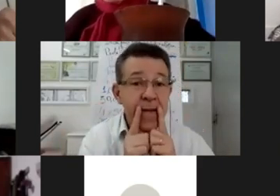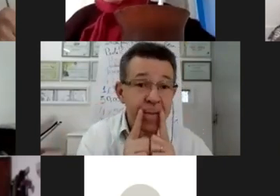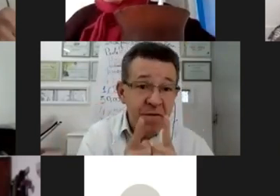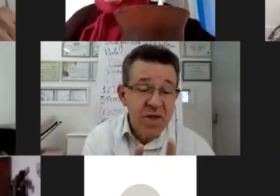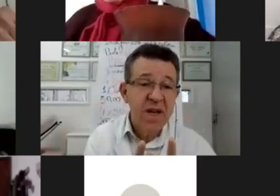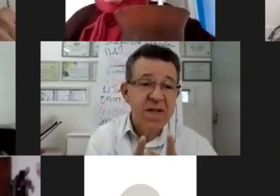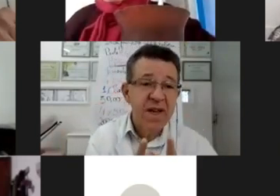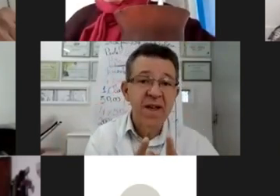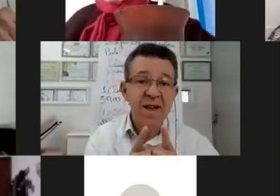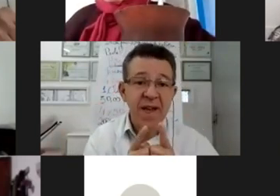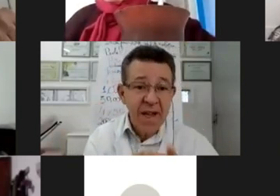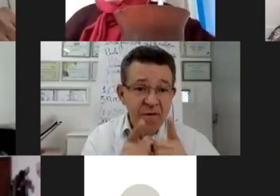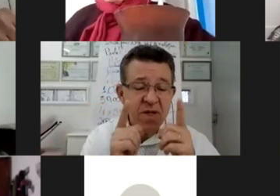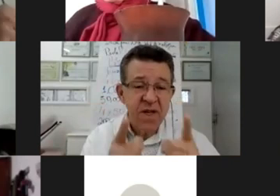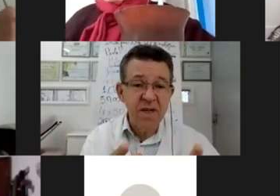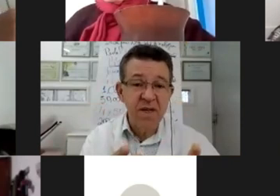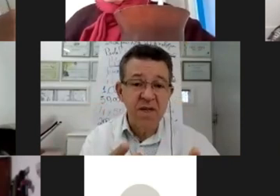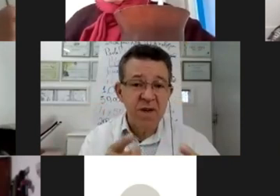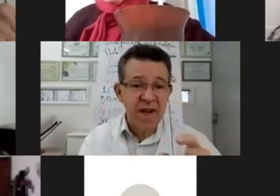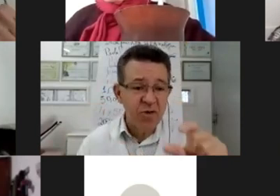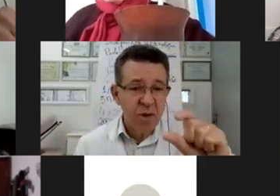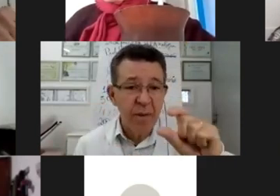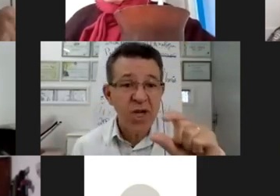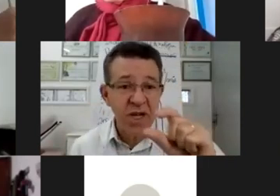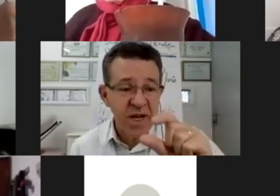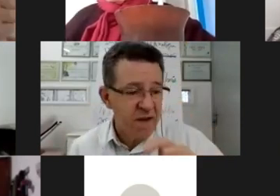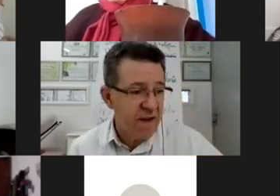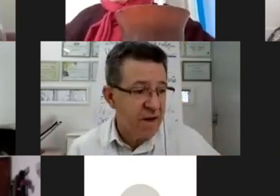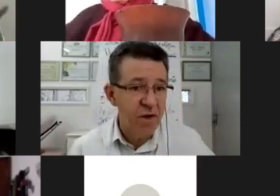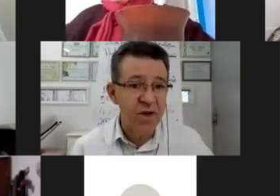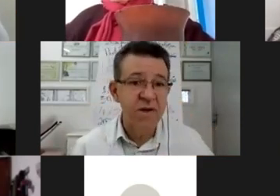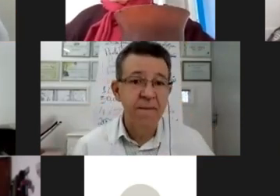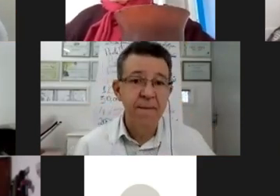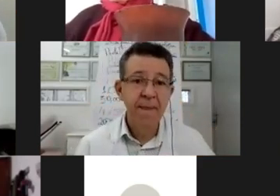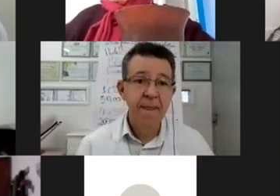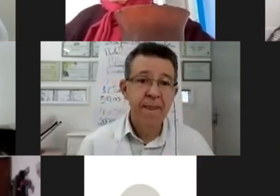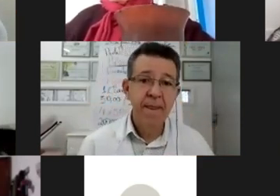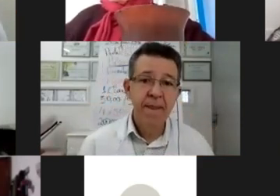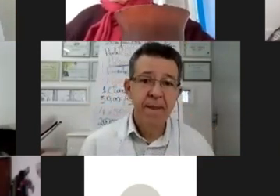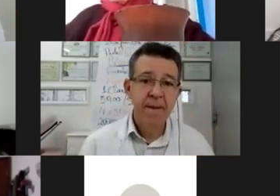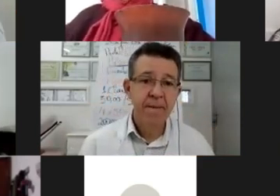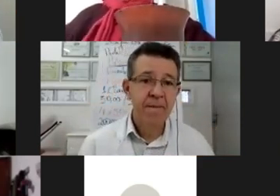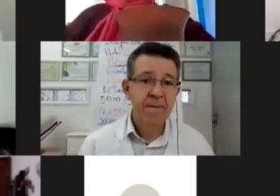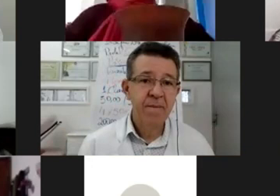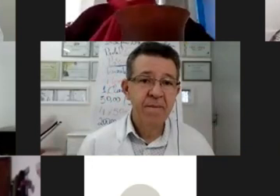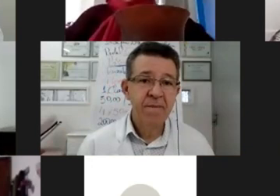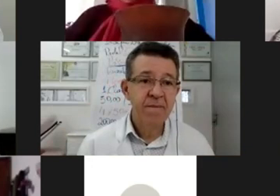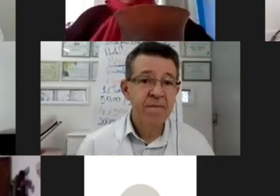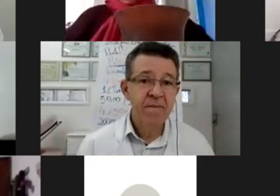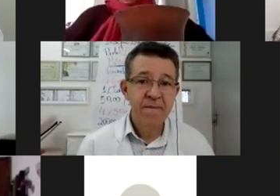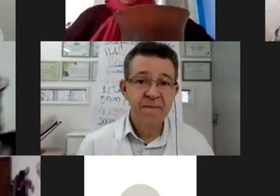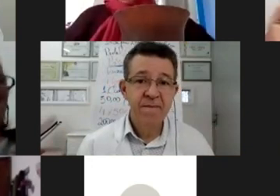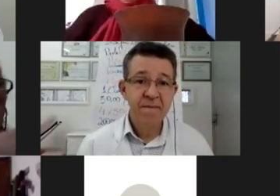Vou perguntar para vocês aí. Quem de vocês estão querendo tomar uma xícara de veneno hoje? Eu não.